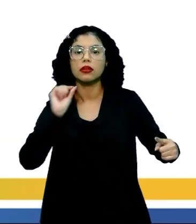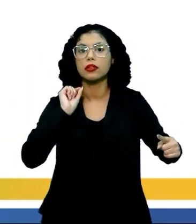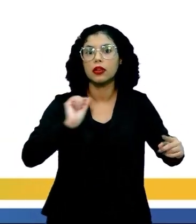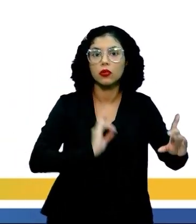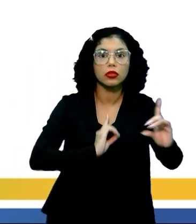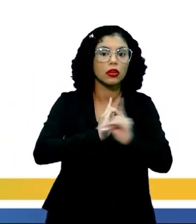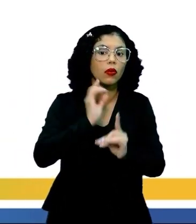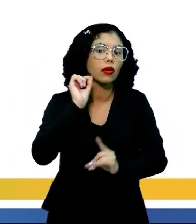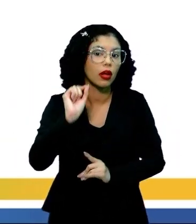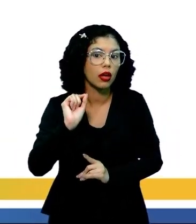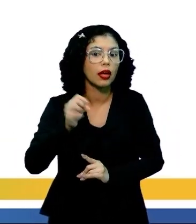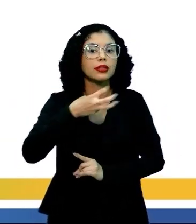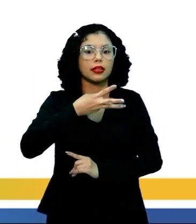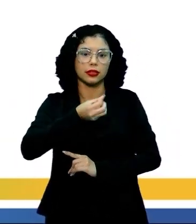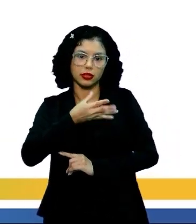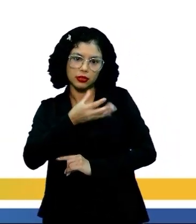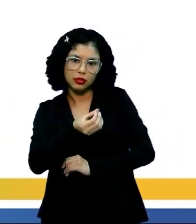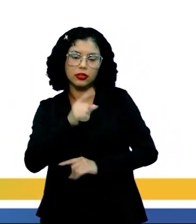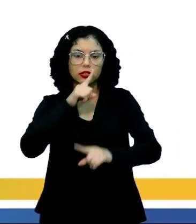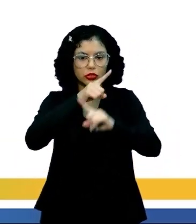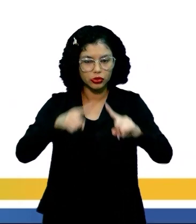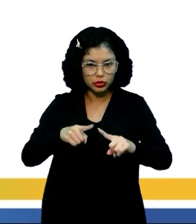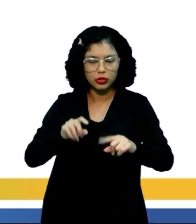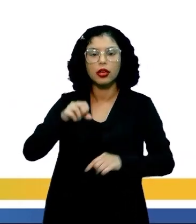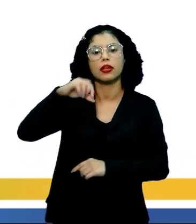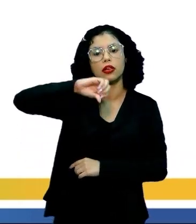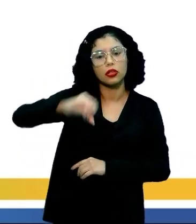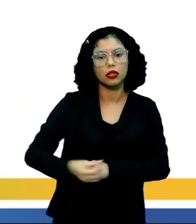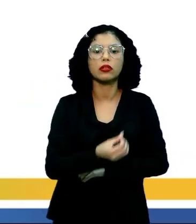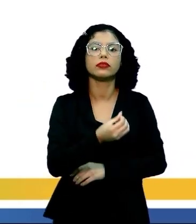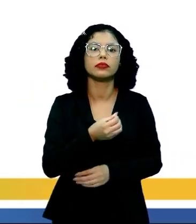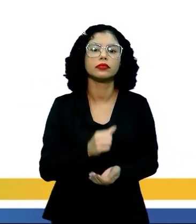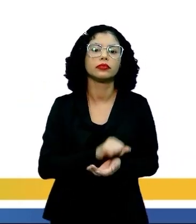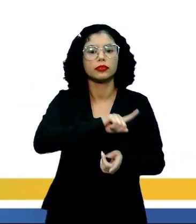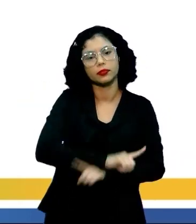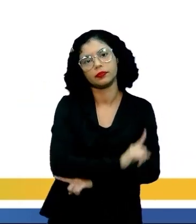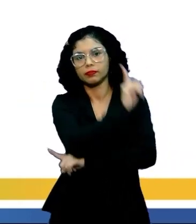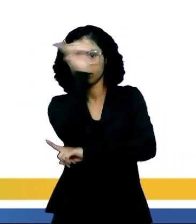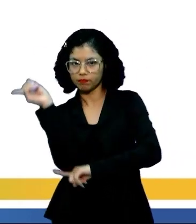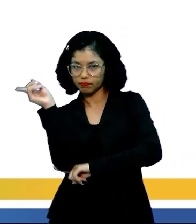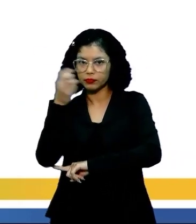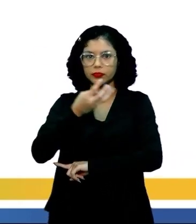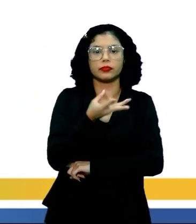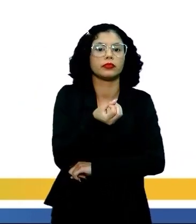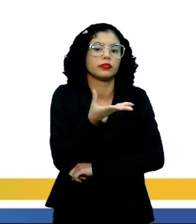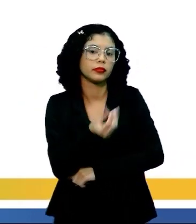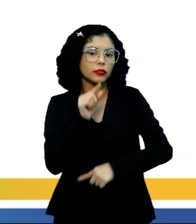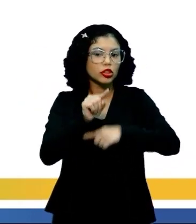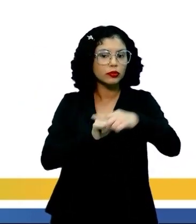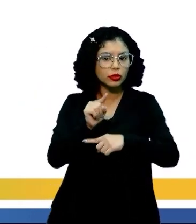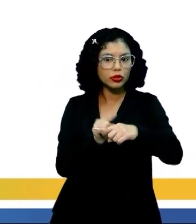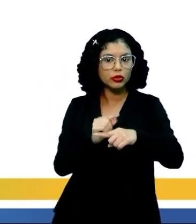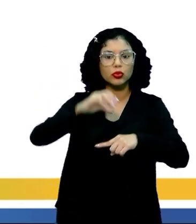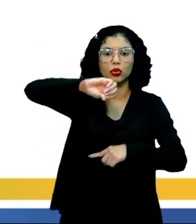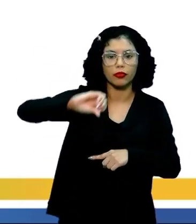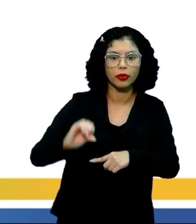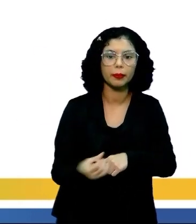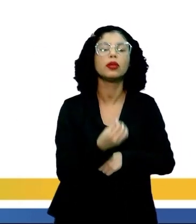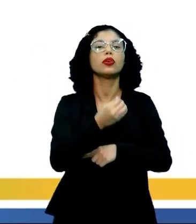encontrar 360x igual a 9.000. Passando 360 dividindo, eu vou